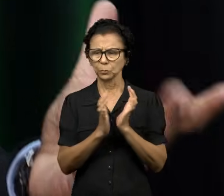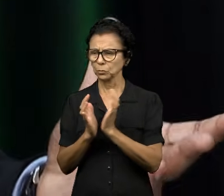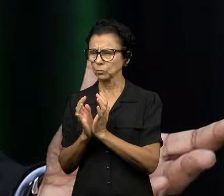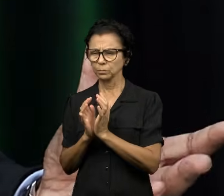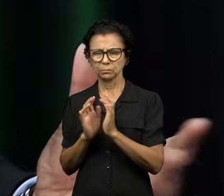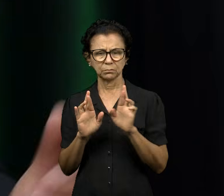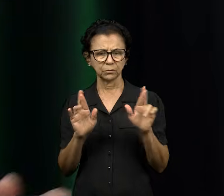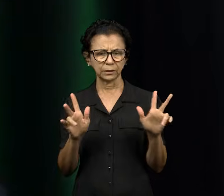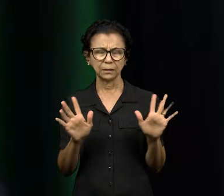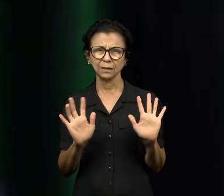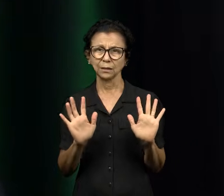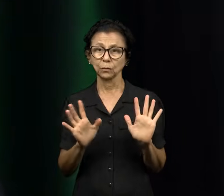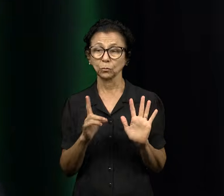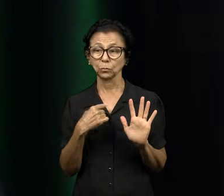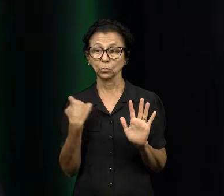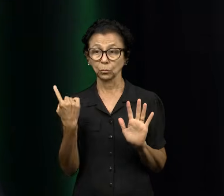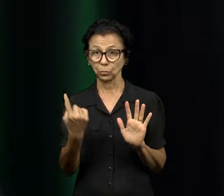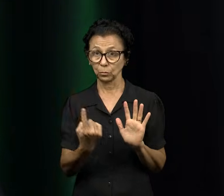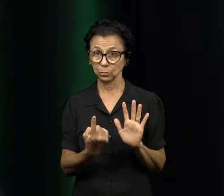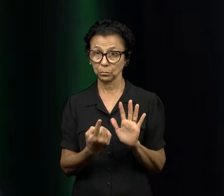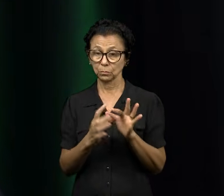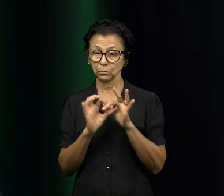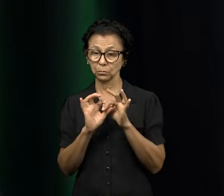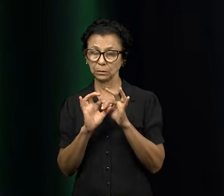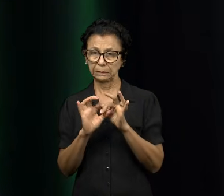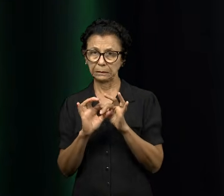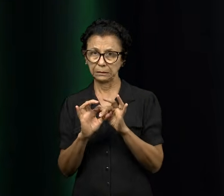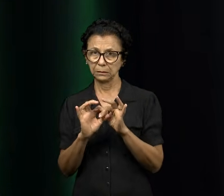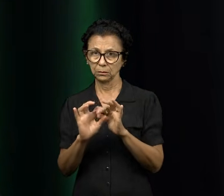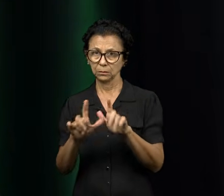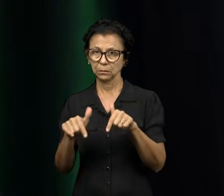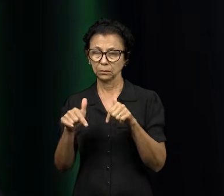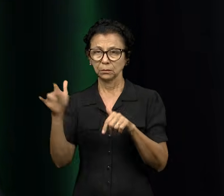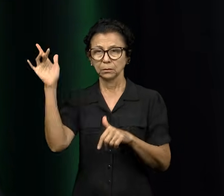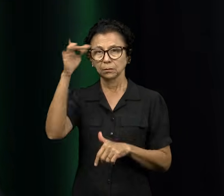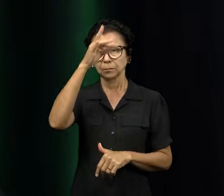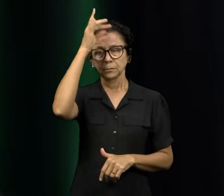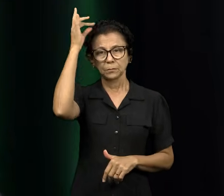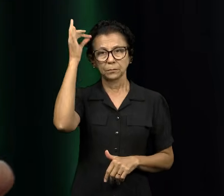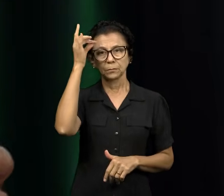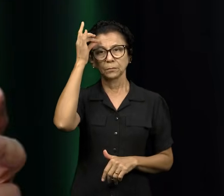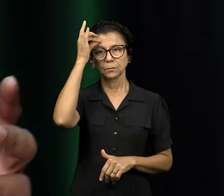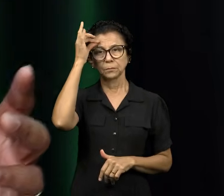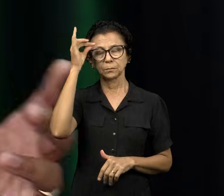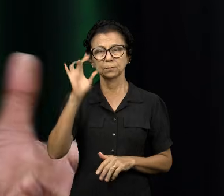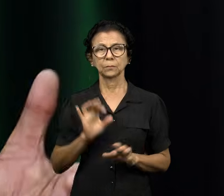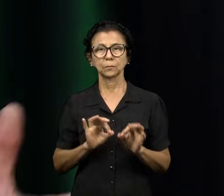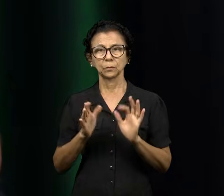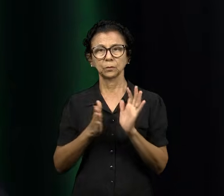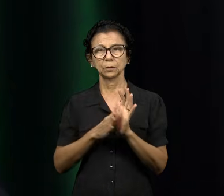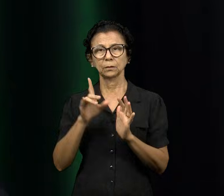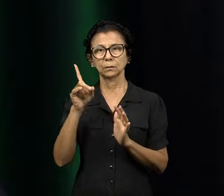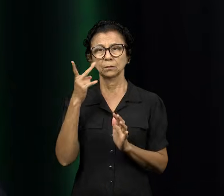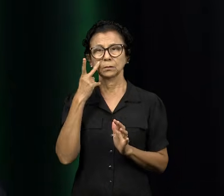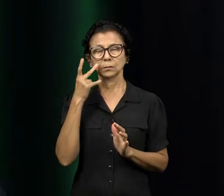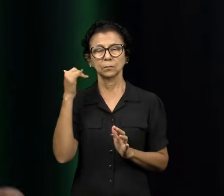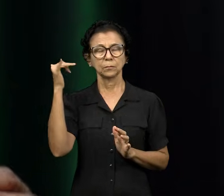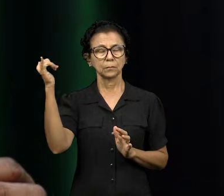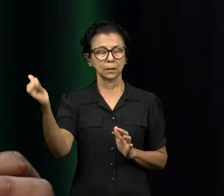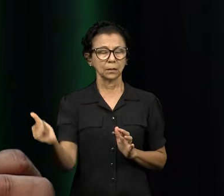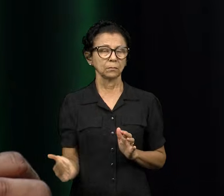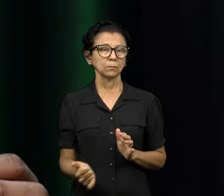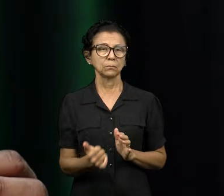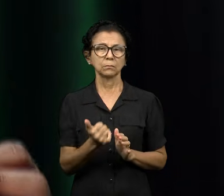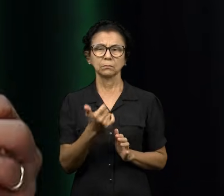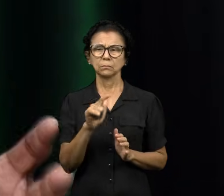um projeto do Pai, firmado em Jesus, pela operação do Espírito Santo. Então, nisso não há divergência,